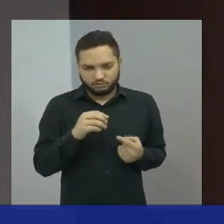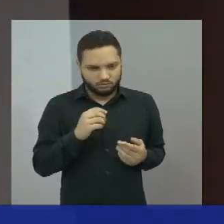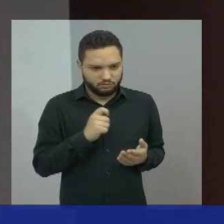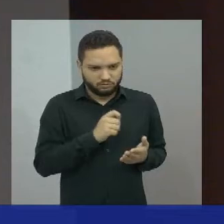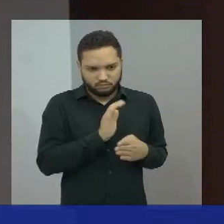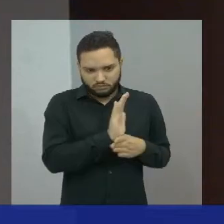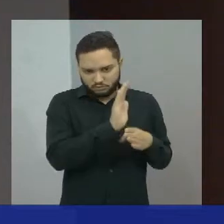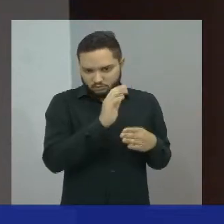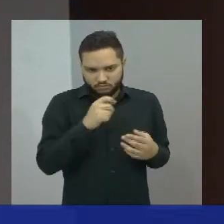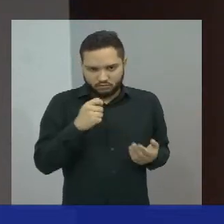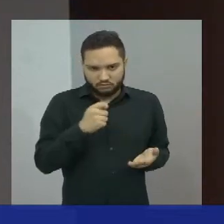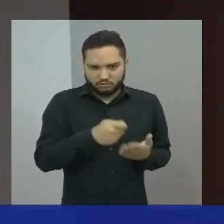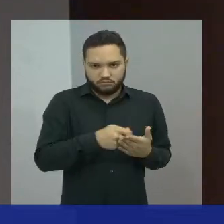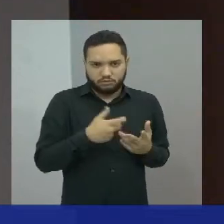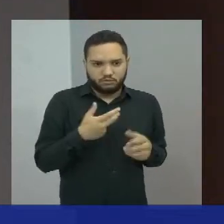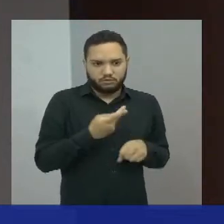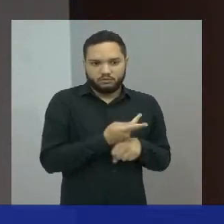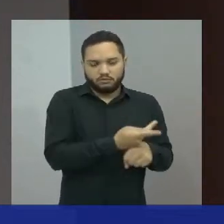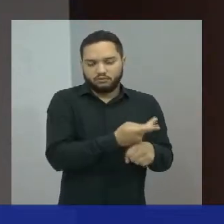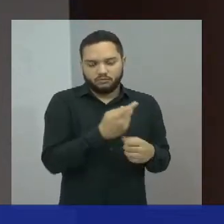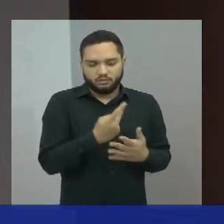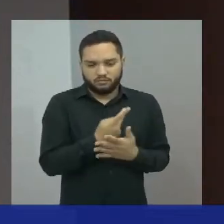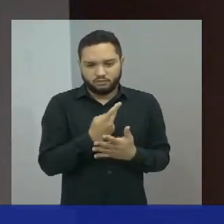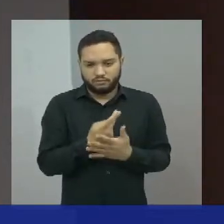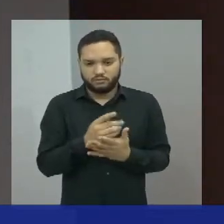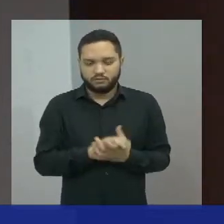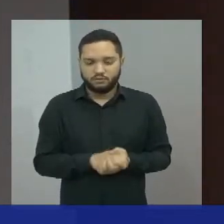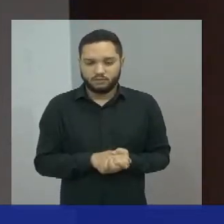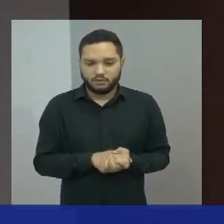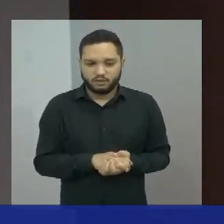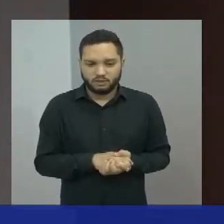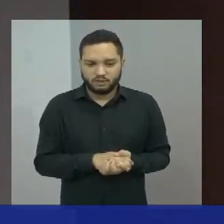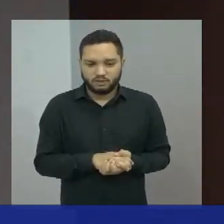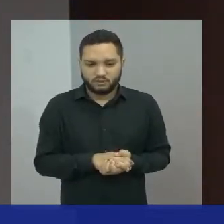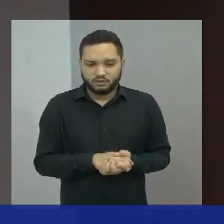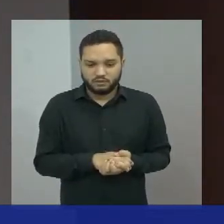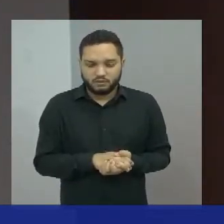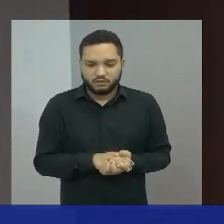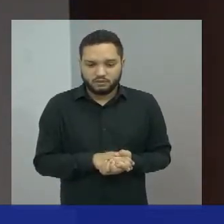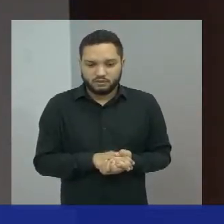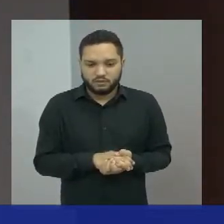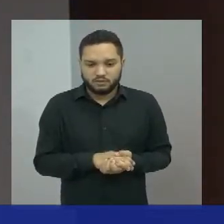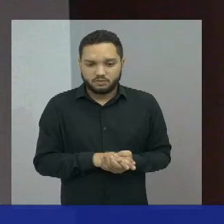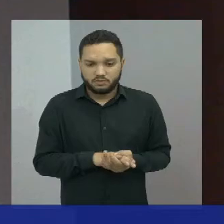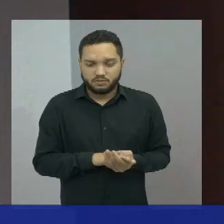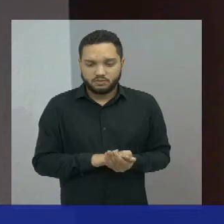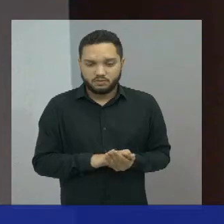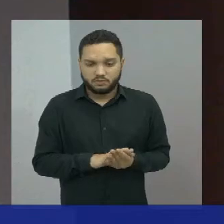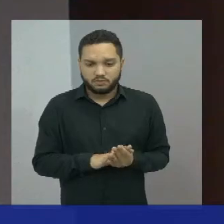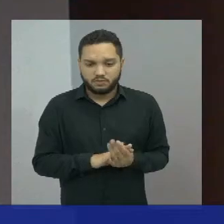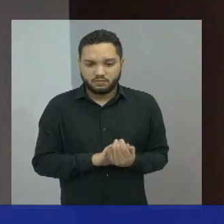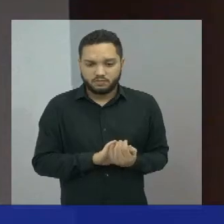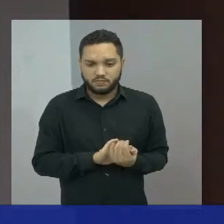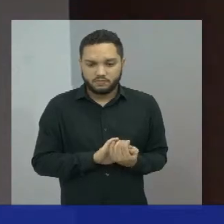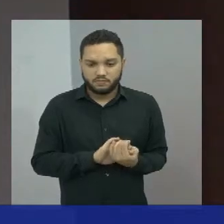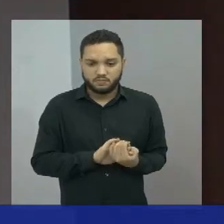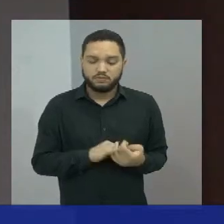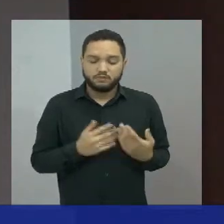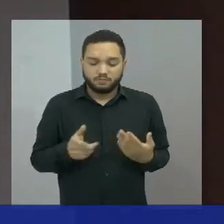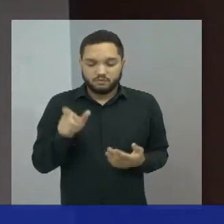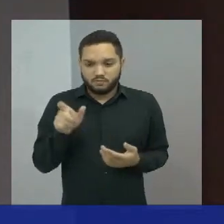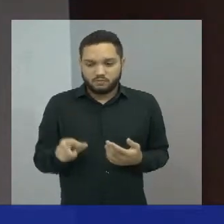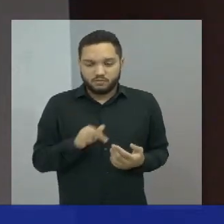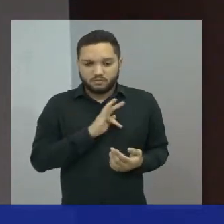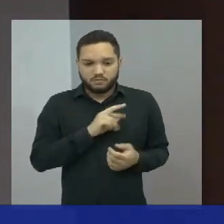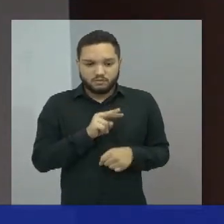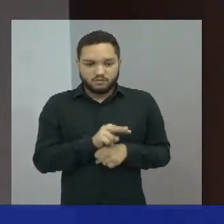proibido vincular na remuneração do fiscal municipal a receita das multas arrecadadas, certo? Então, o fiscal